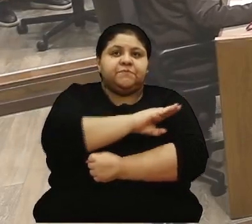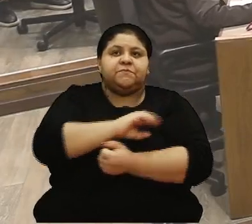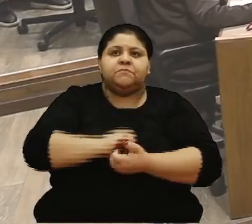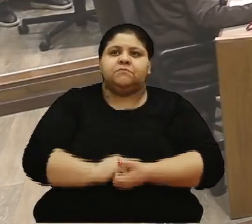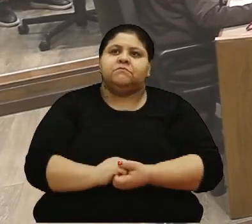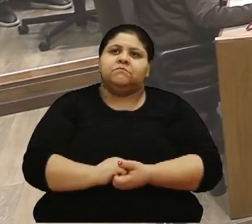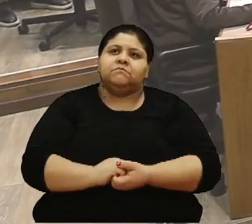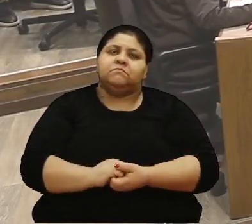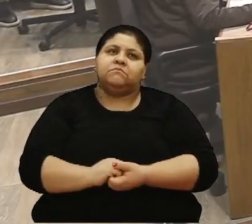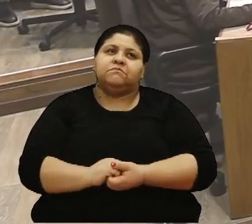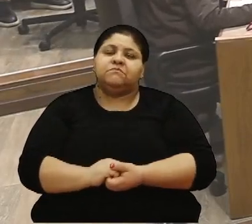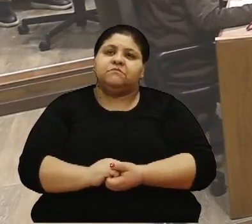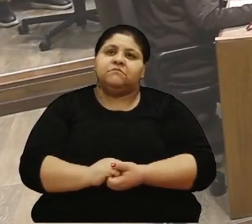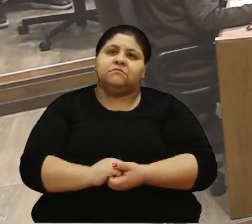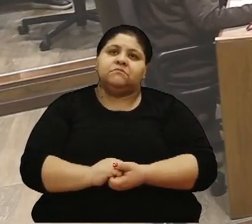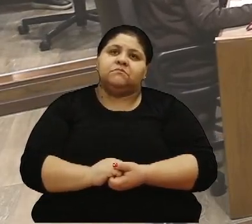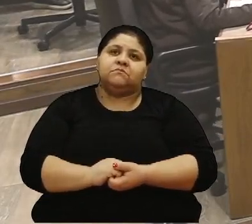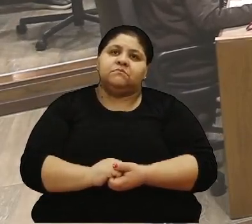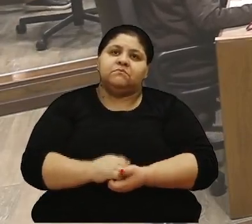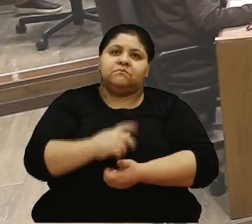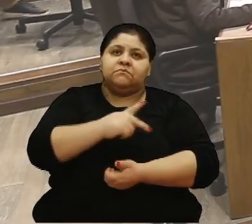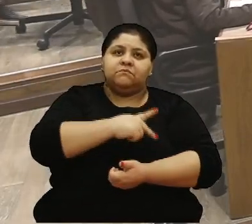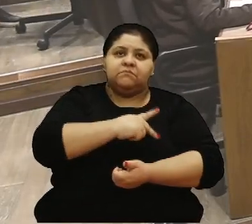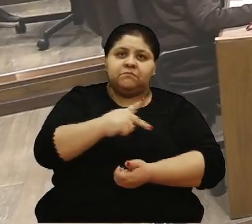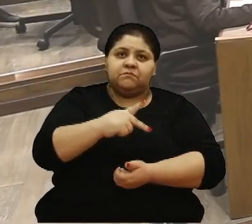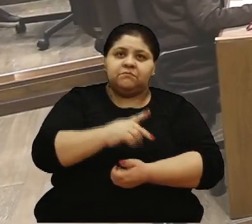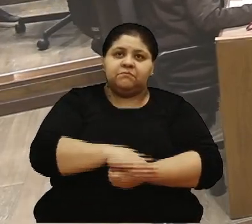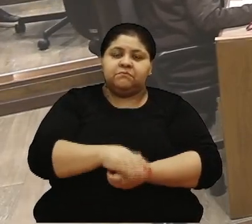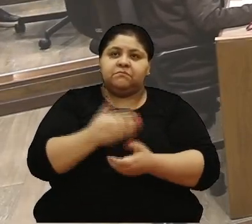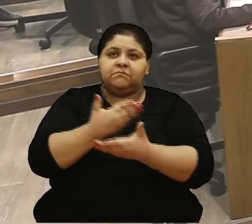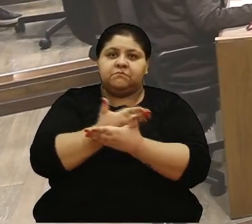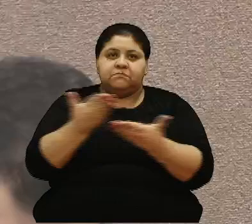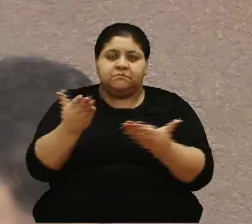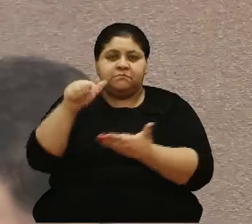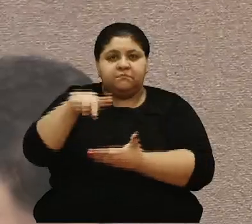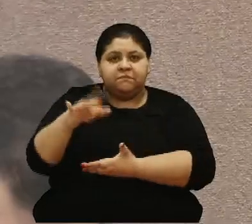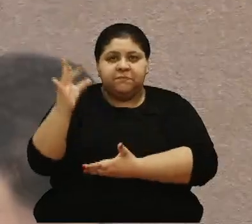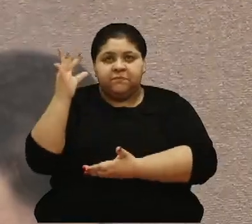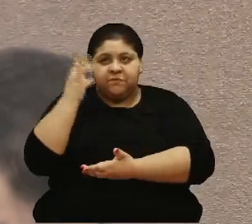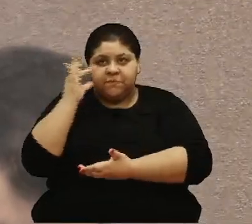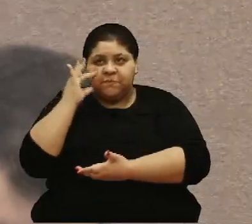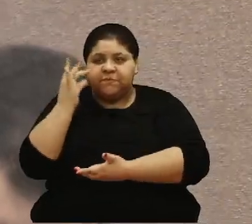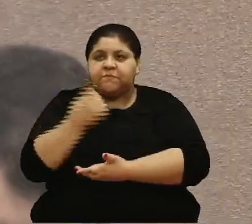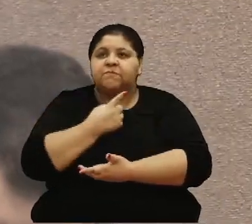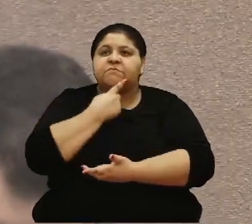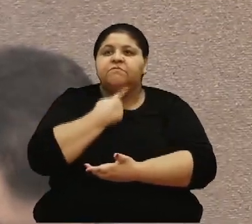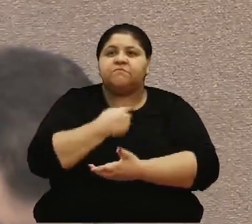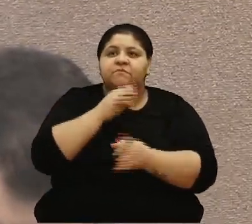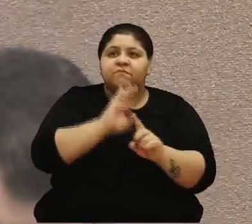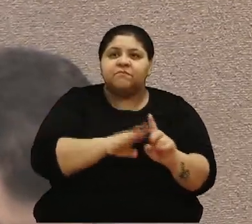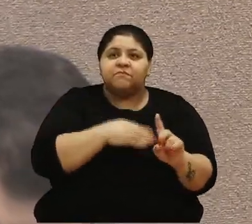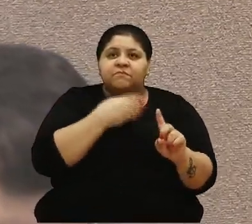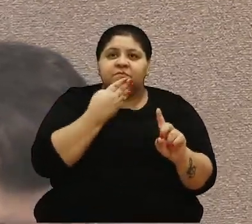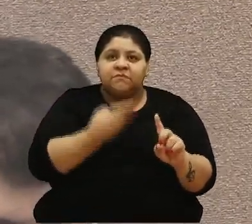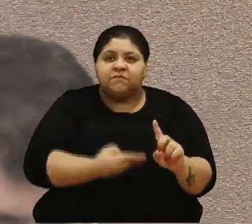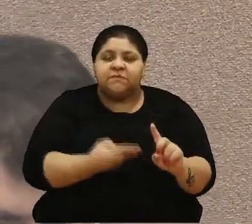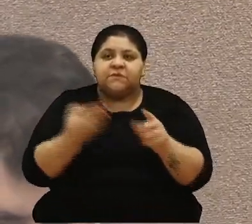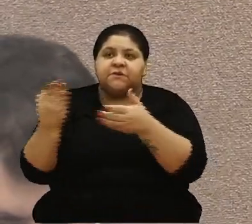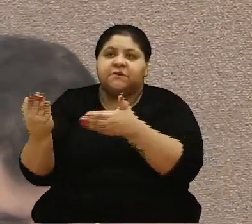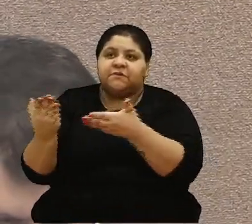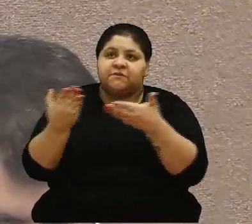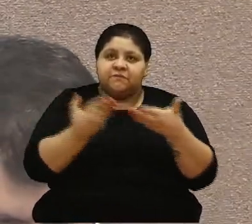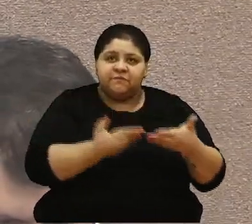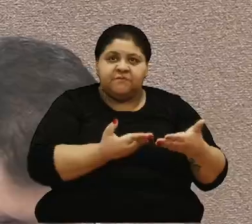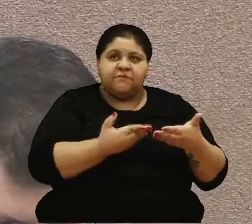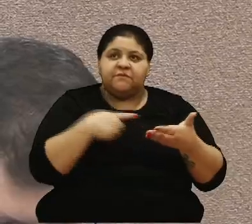presidente. Senhor presidente, nobres colegas aqui presentes, gostaria de homenagear e dar as boas-vindas